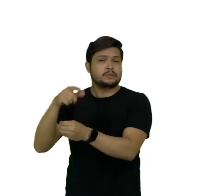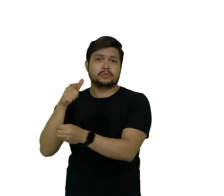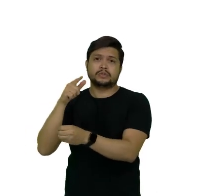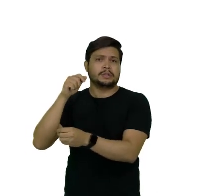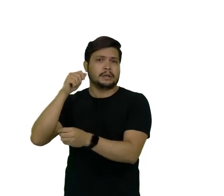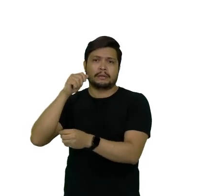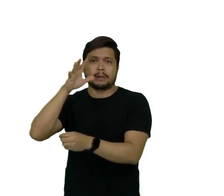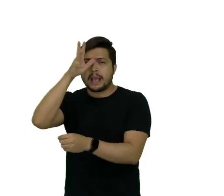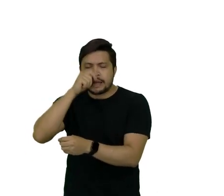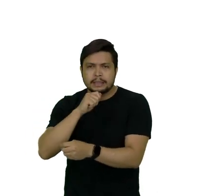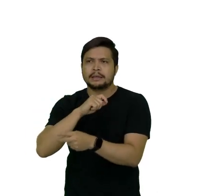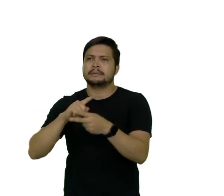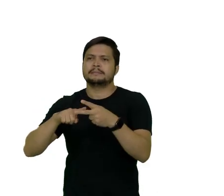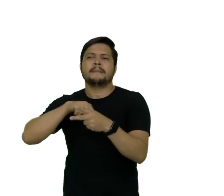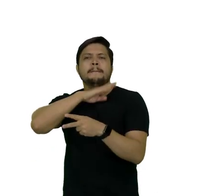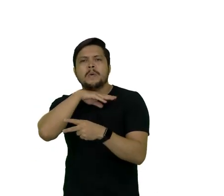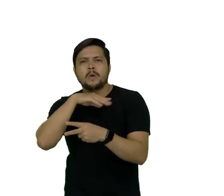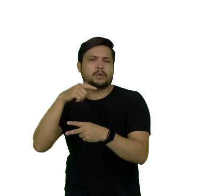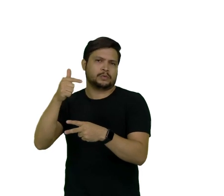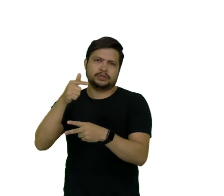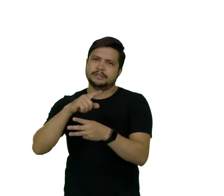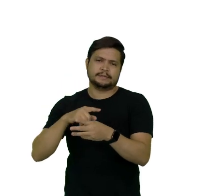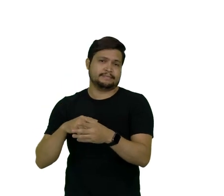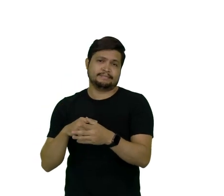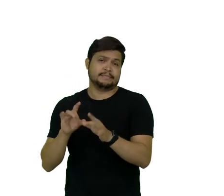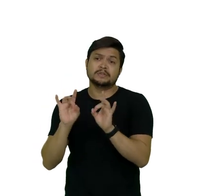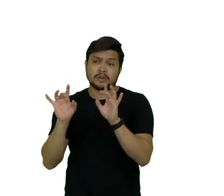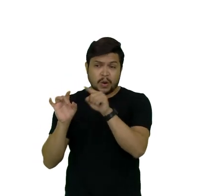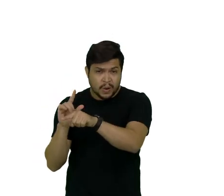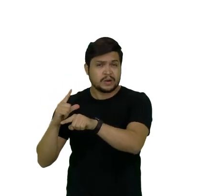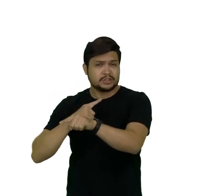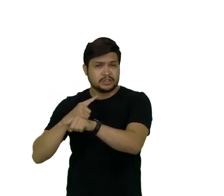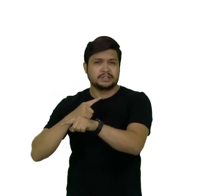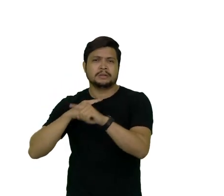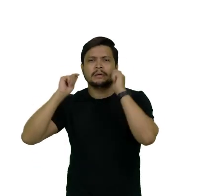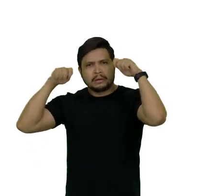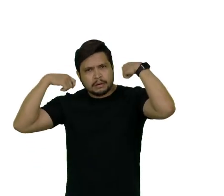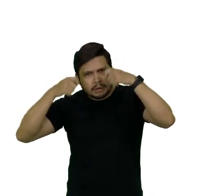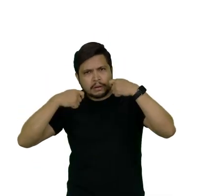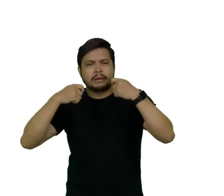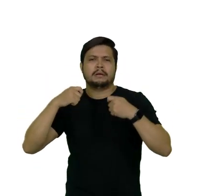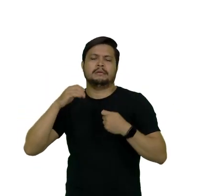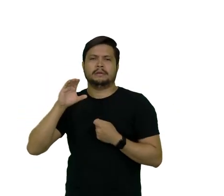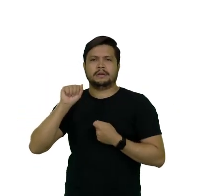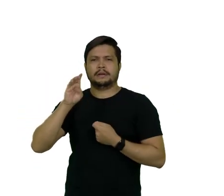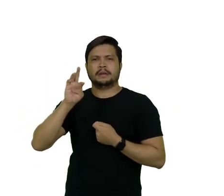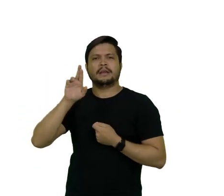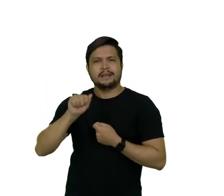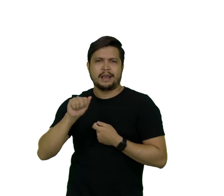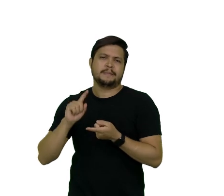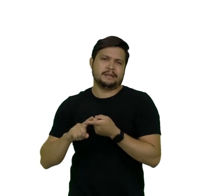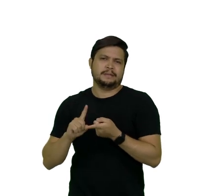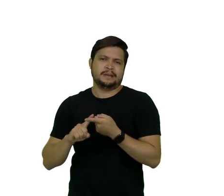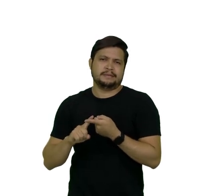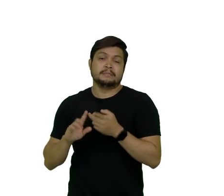uma galinha, não tinha um porco, não tinha nada, só tinha cabras e ovelhas, Embrapa, caprinos e ovinos. Então a